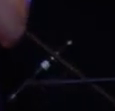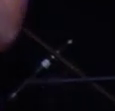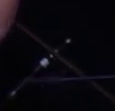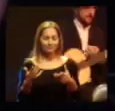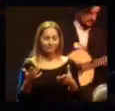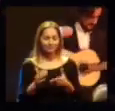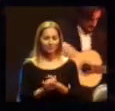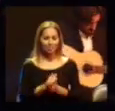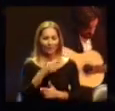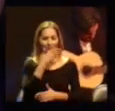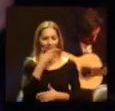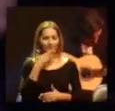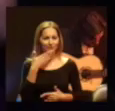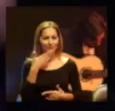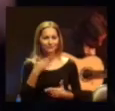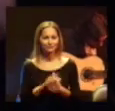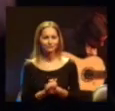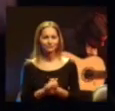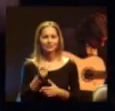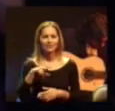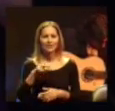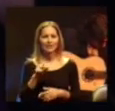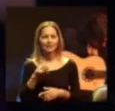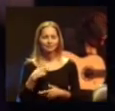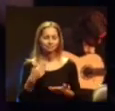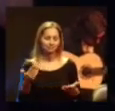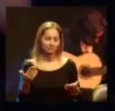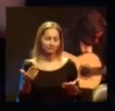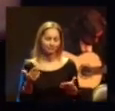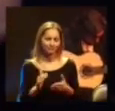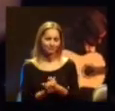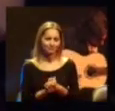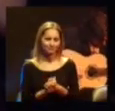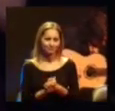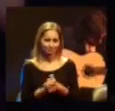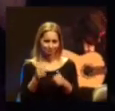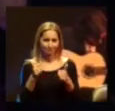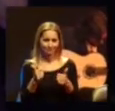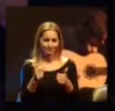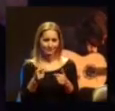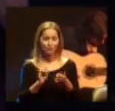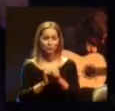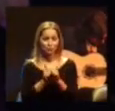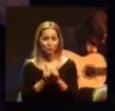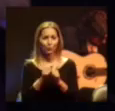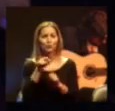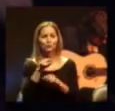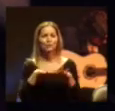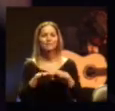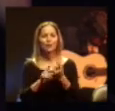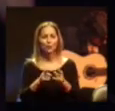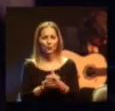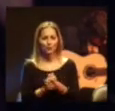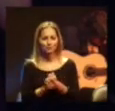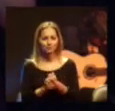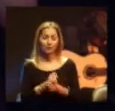grande satisfação. Ana, não resisto, não é? Vale a pena. Que desporto é que tu praticas para